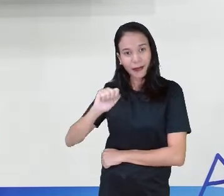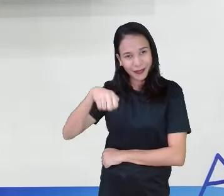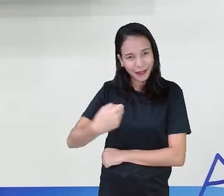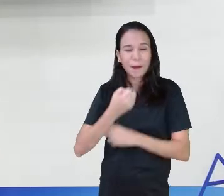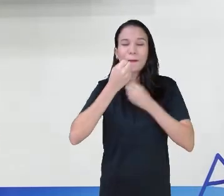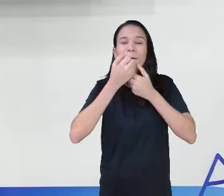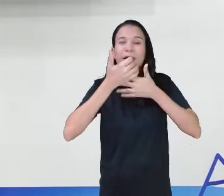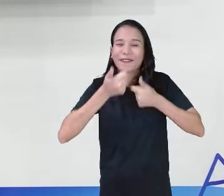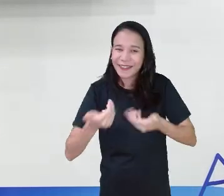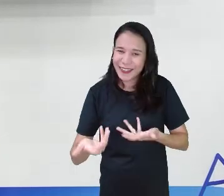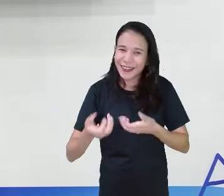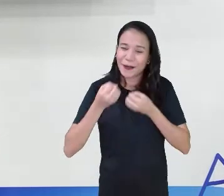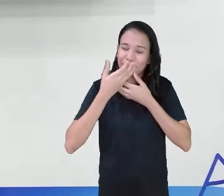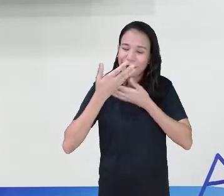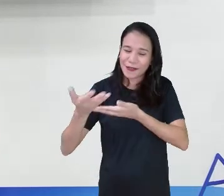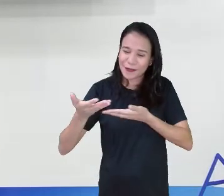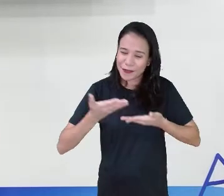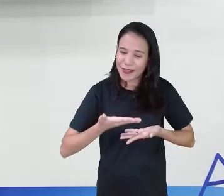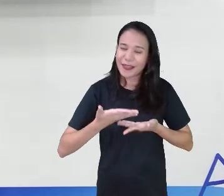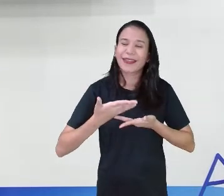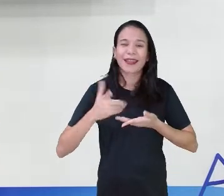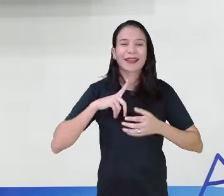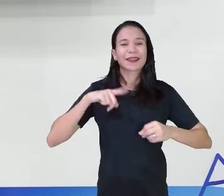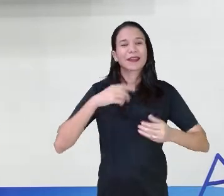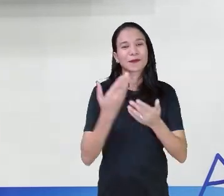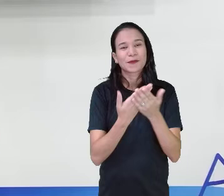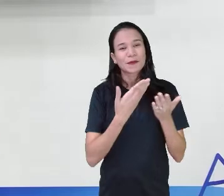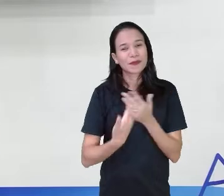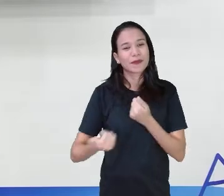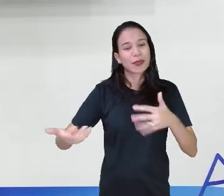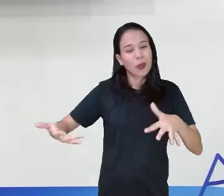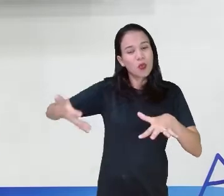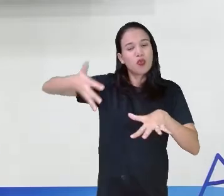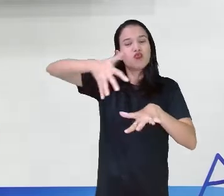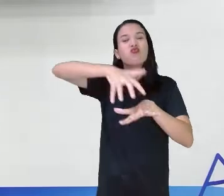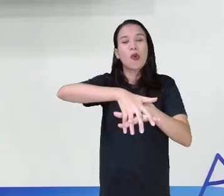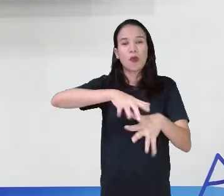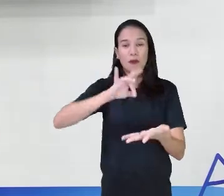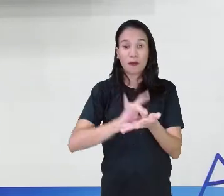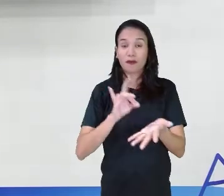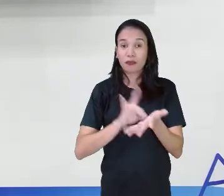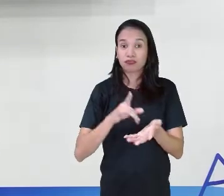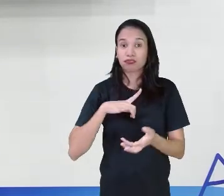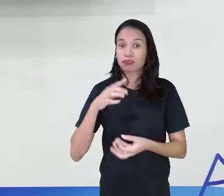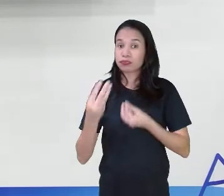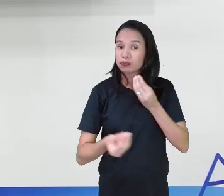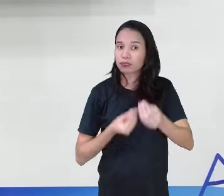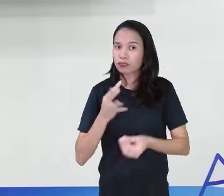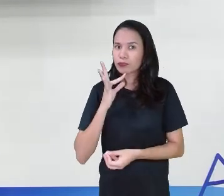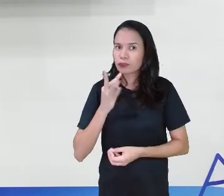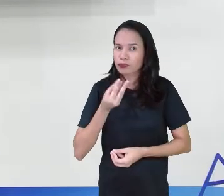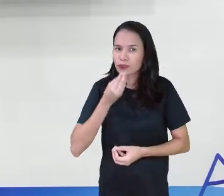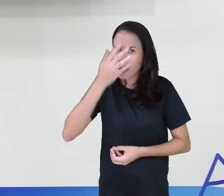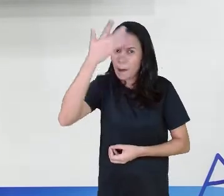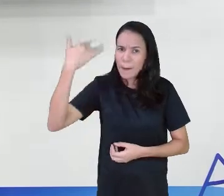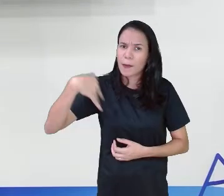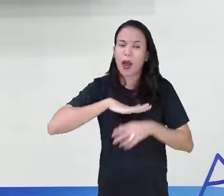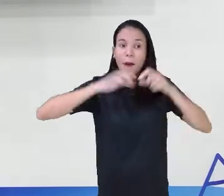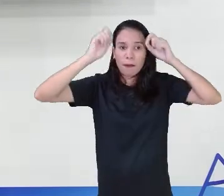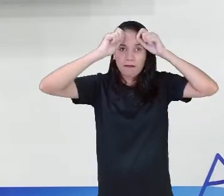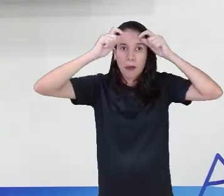muito bem-vinda, Maria Helena, tornando aí essa aula mais inclusiva e ampliando, né, para que mais pessoas